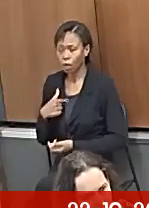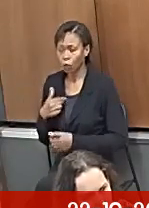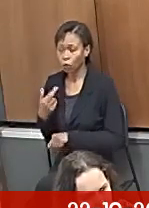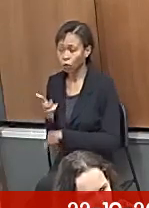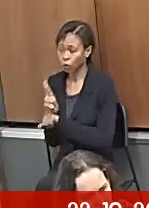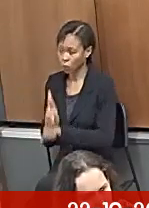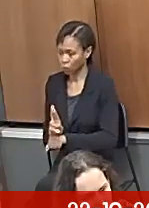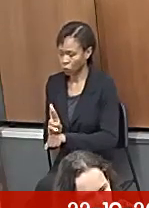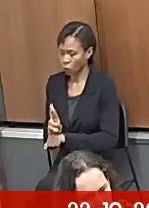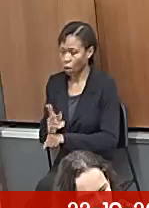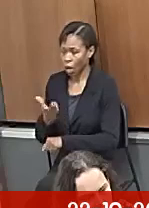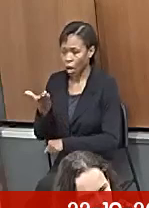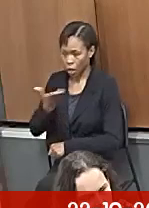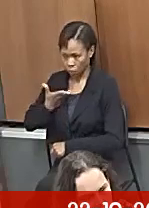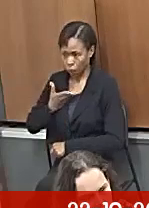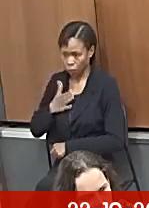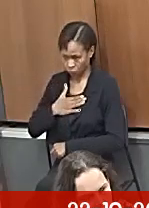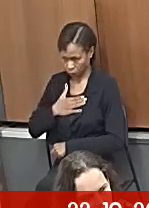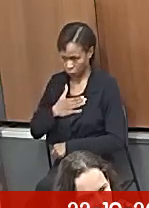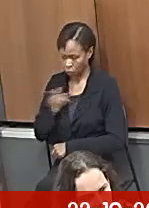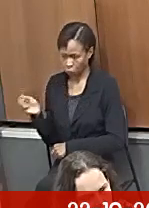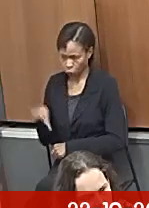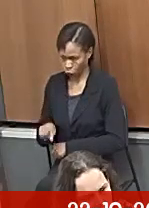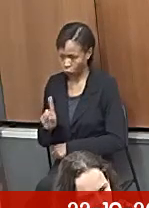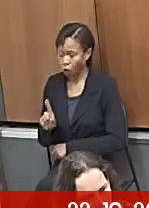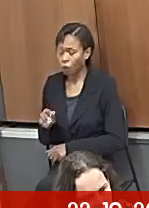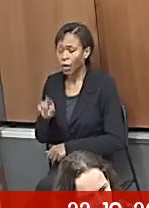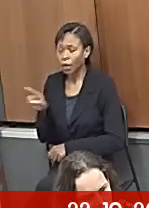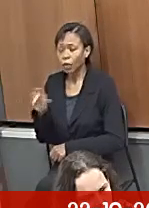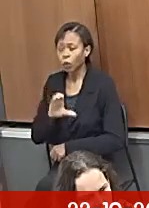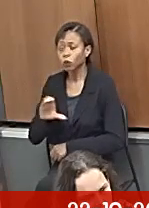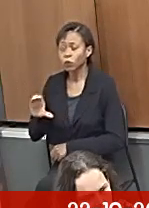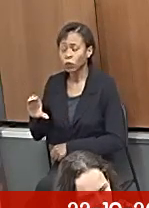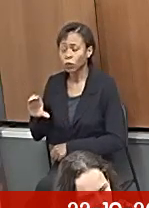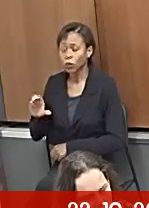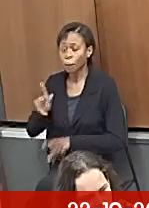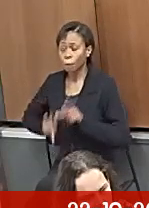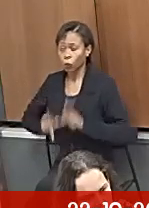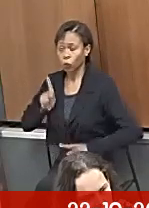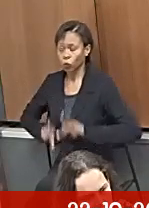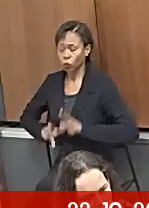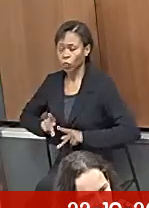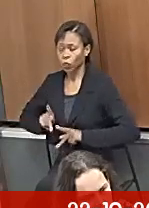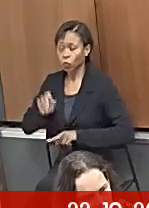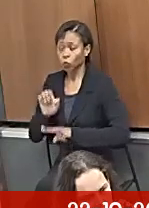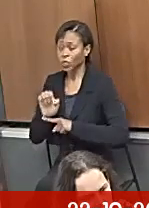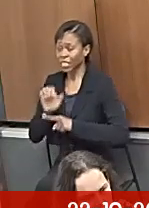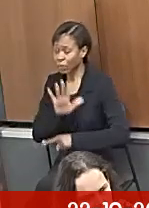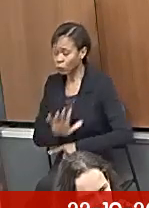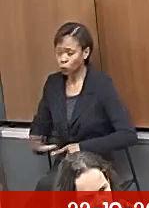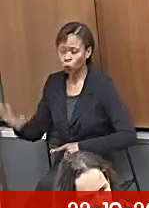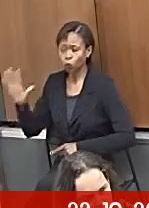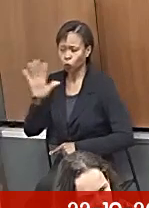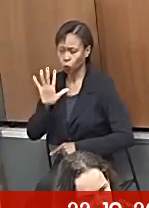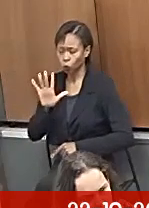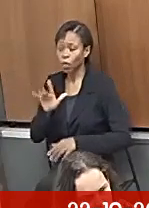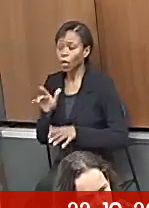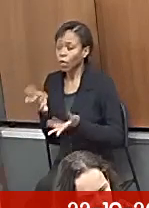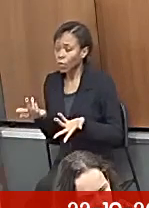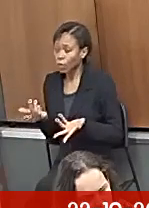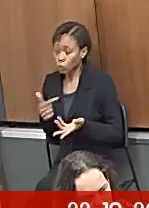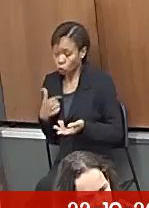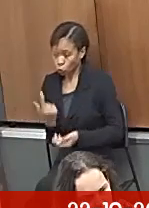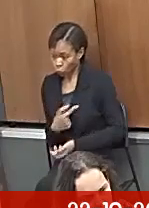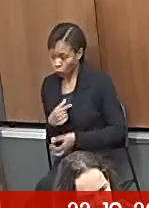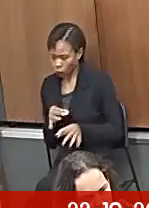Koyama, como o deputado falou, ela é coordenadora das promotorias do Estado todo, né? E o nosso plano geral de